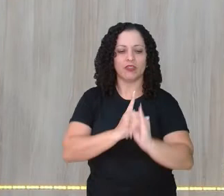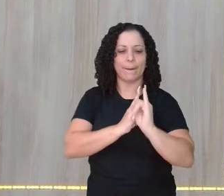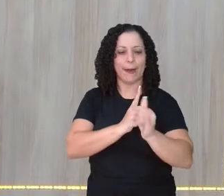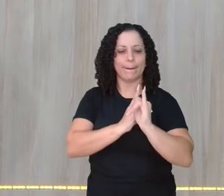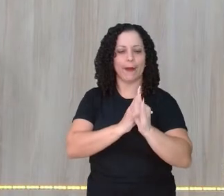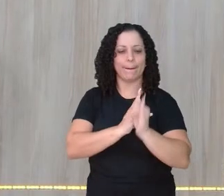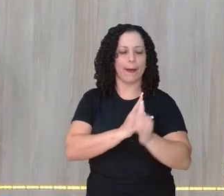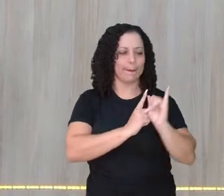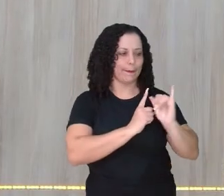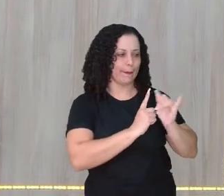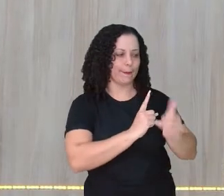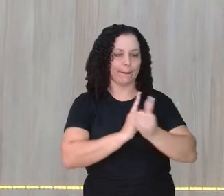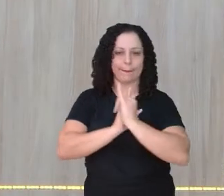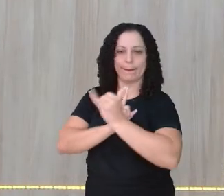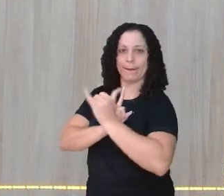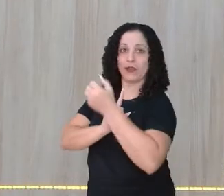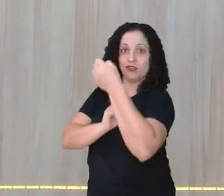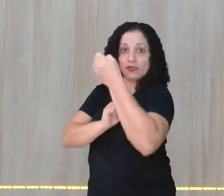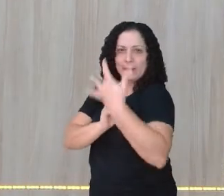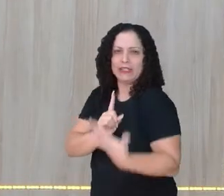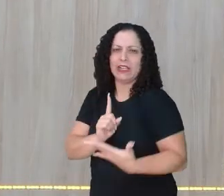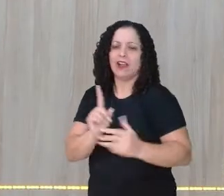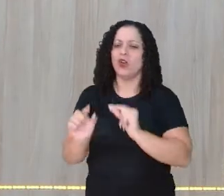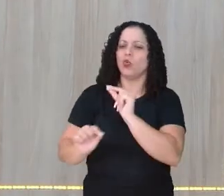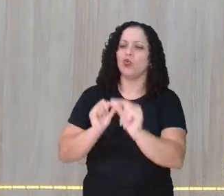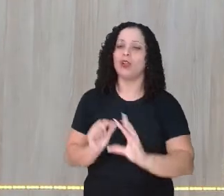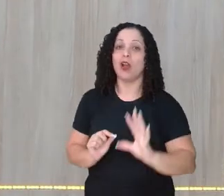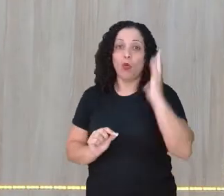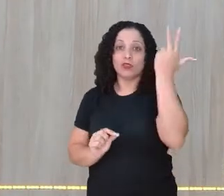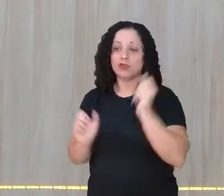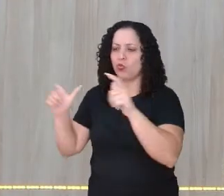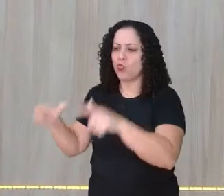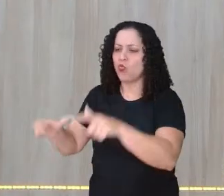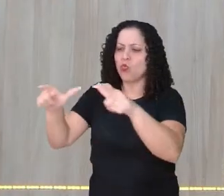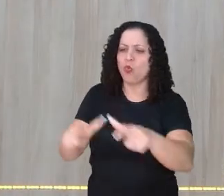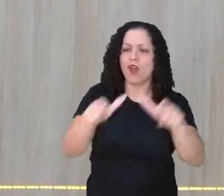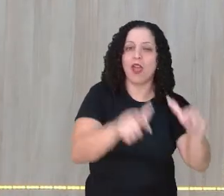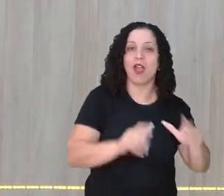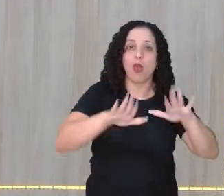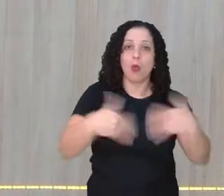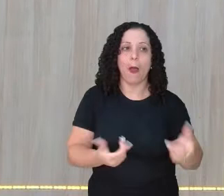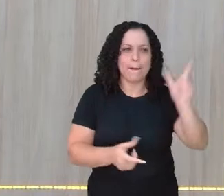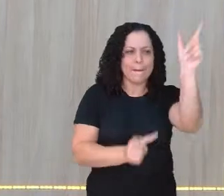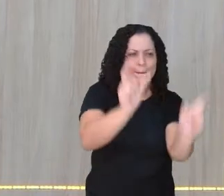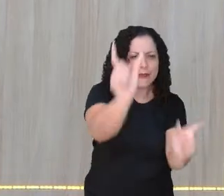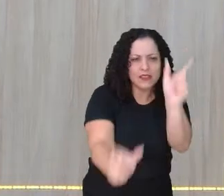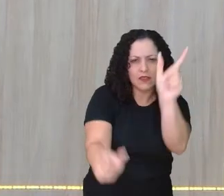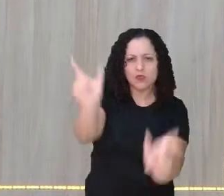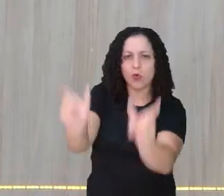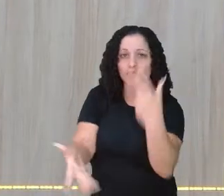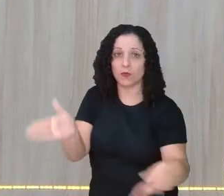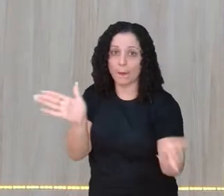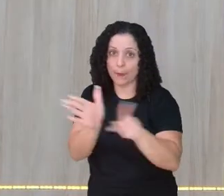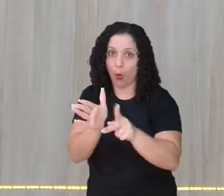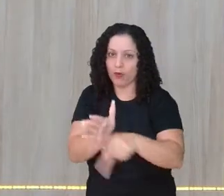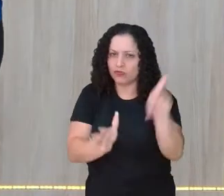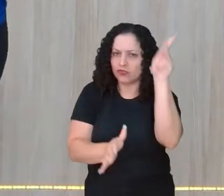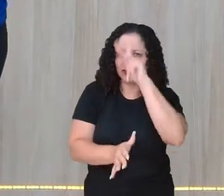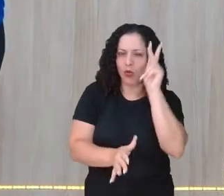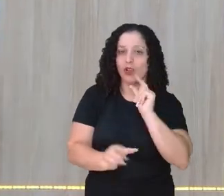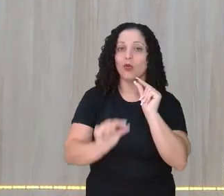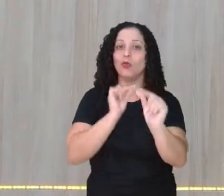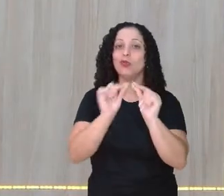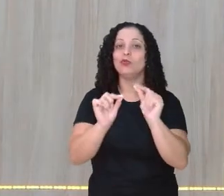que aconteceu, diz o lugar que aconteceu, quais foram as pessoas envolvidas naquela situação, a gente está fazendo o